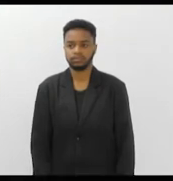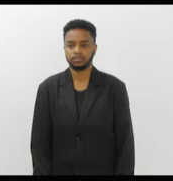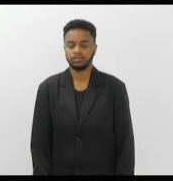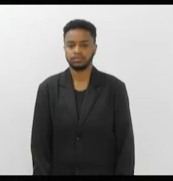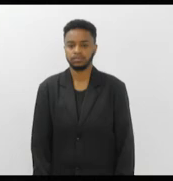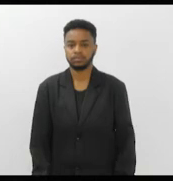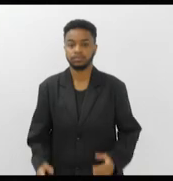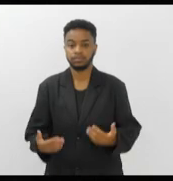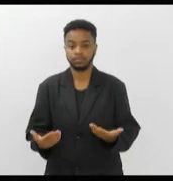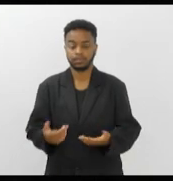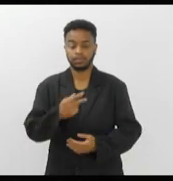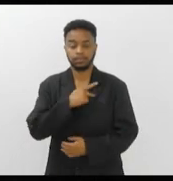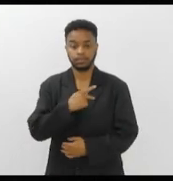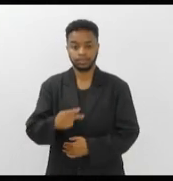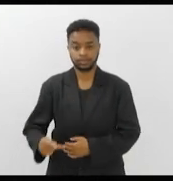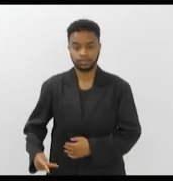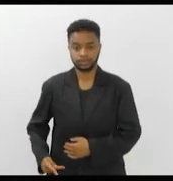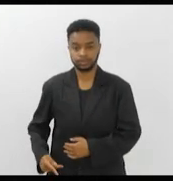Senhor presidente,